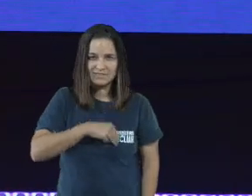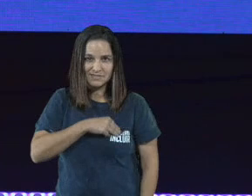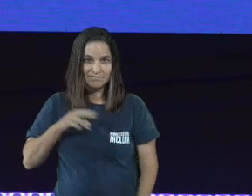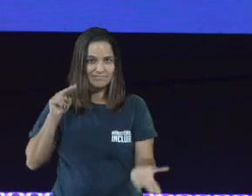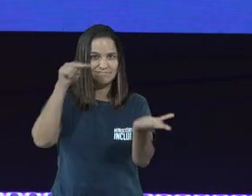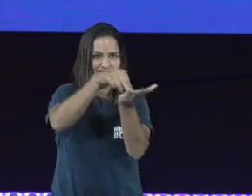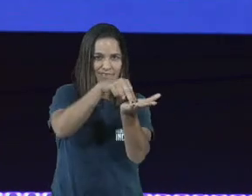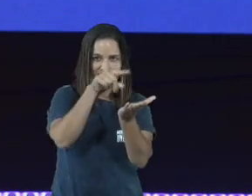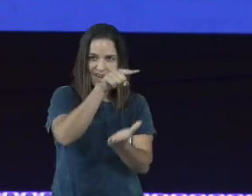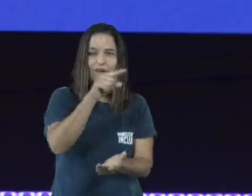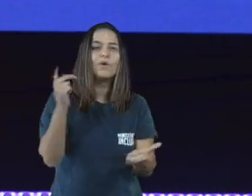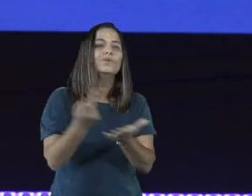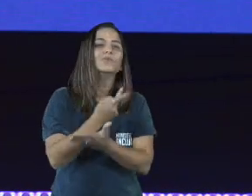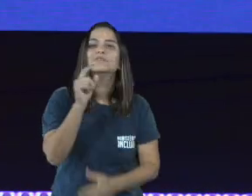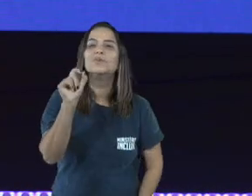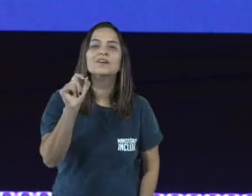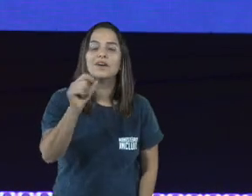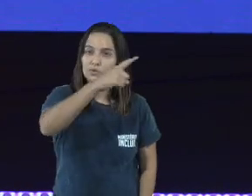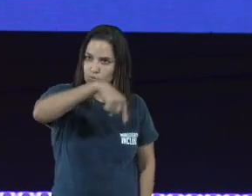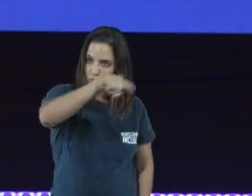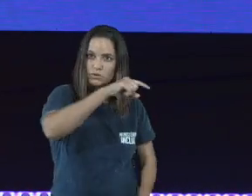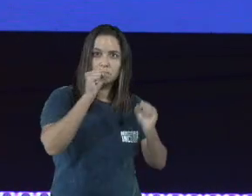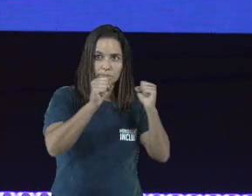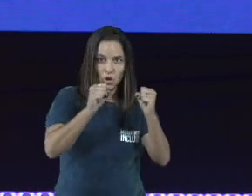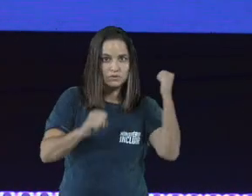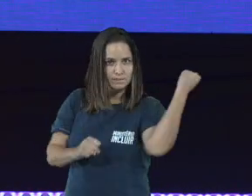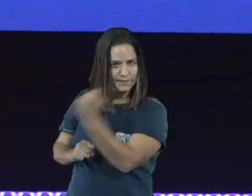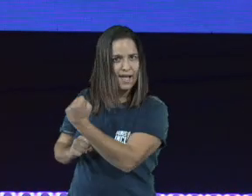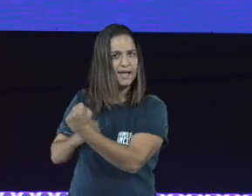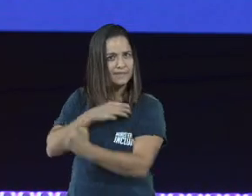plantar uma escola aqui para ensinar a ideologia chinesa